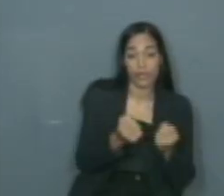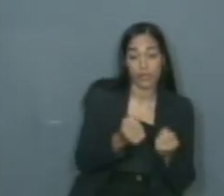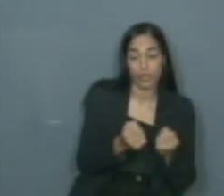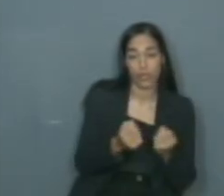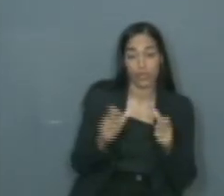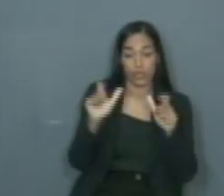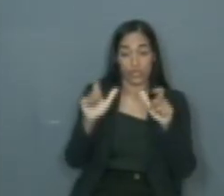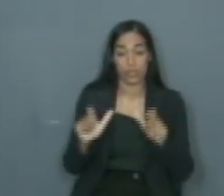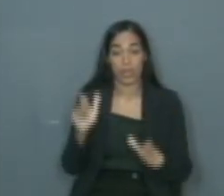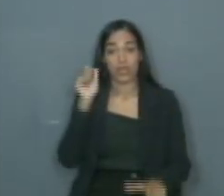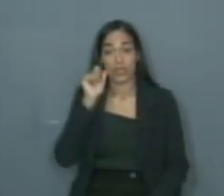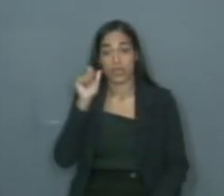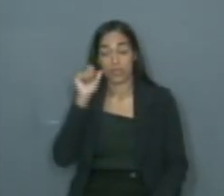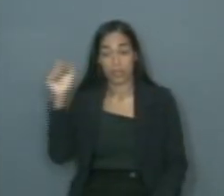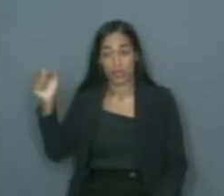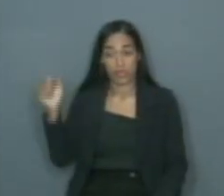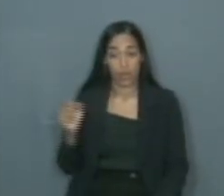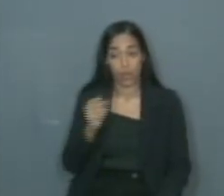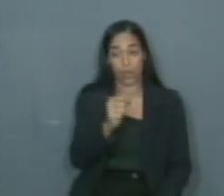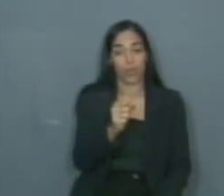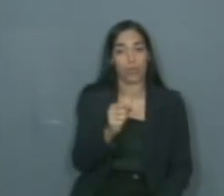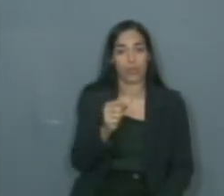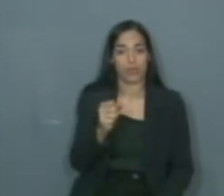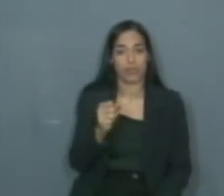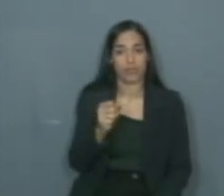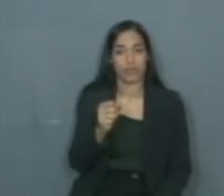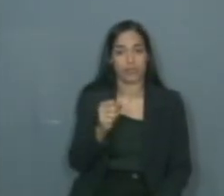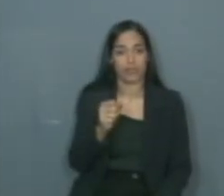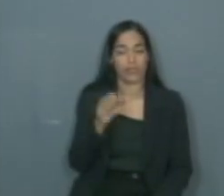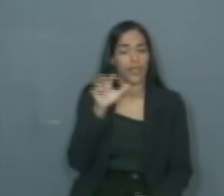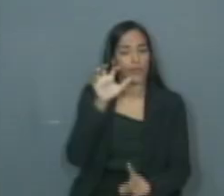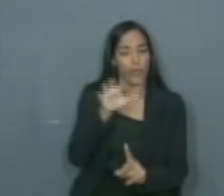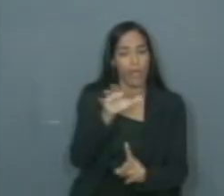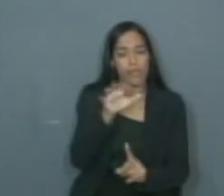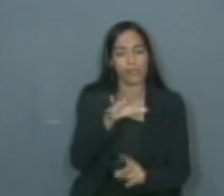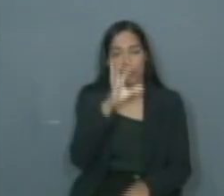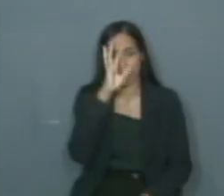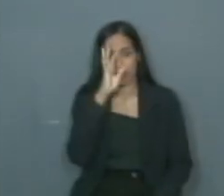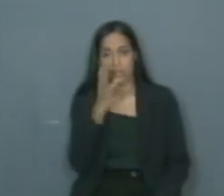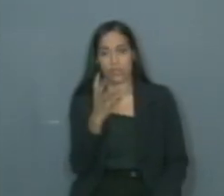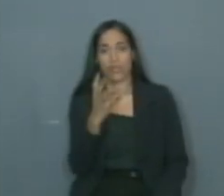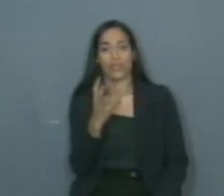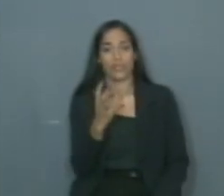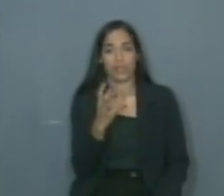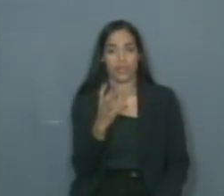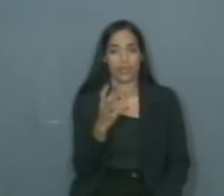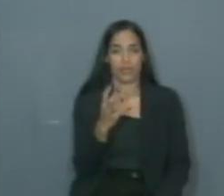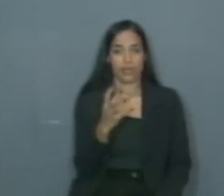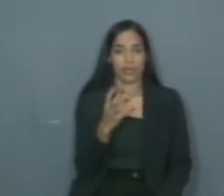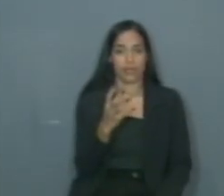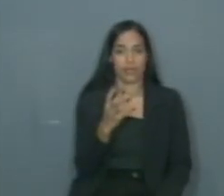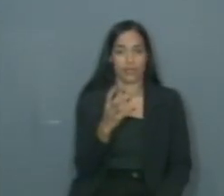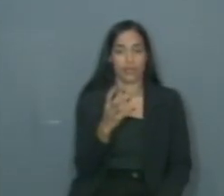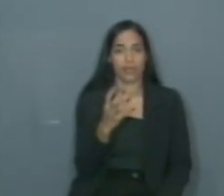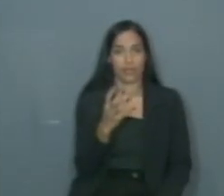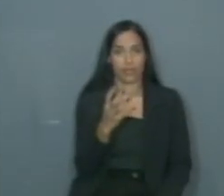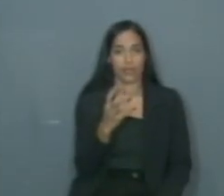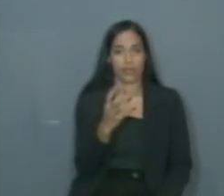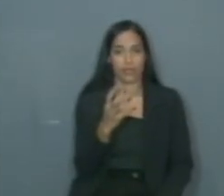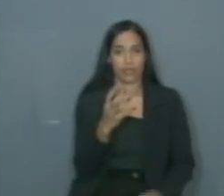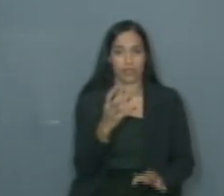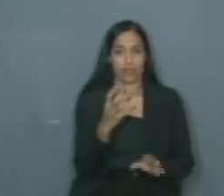ocupam influência e tomada de decisões, mas passam, às vezes, despercebidos